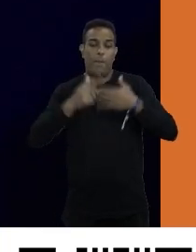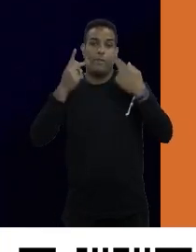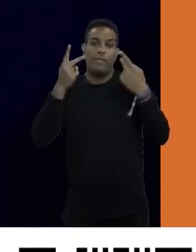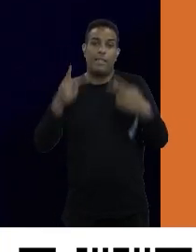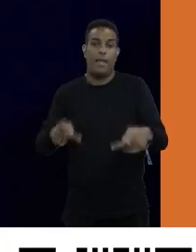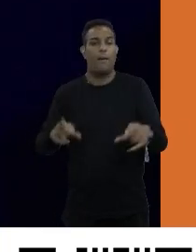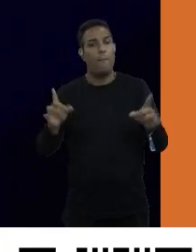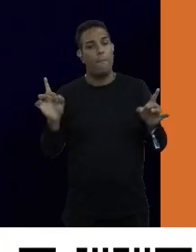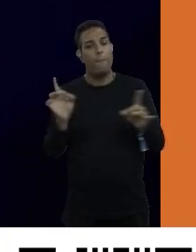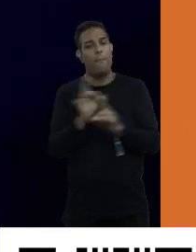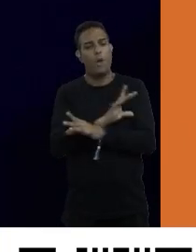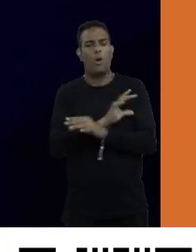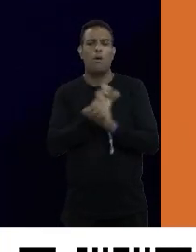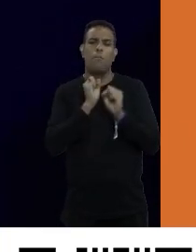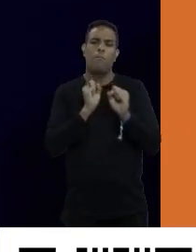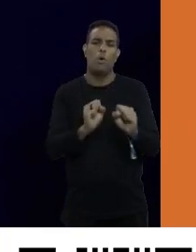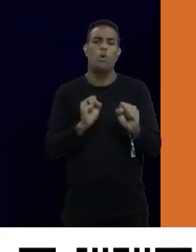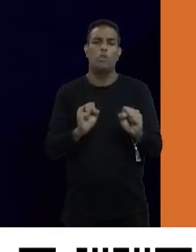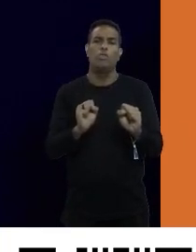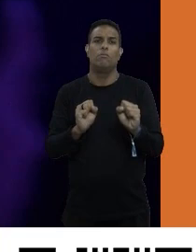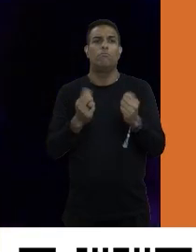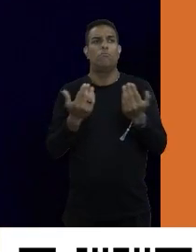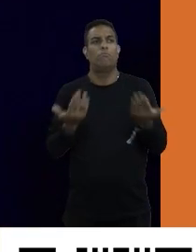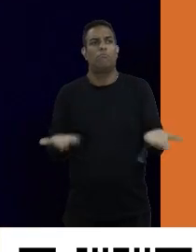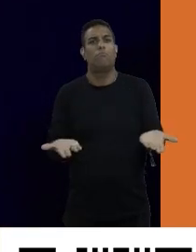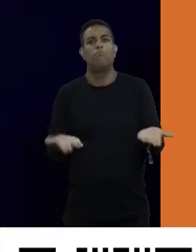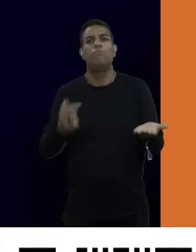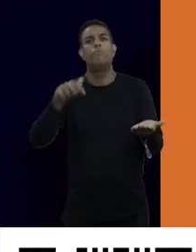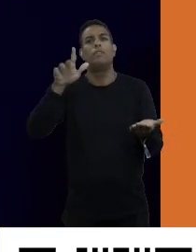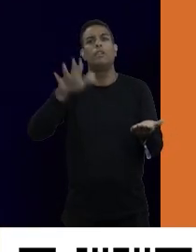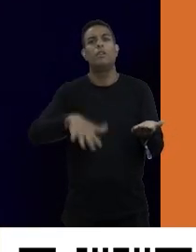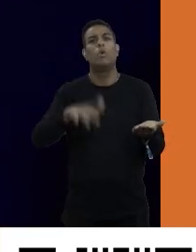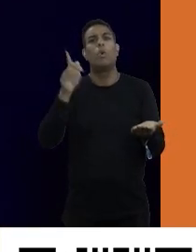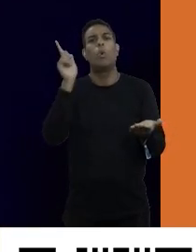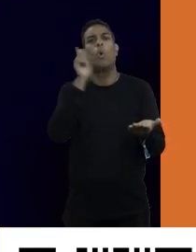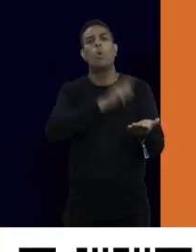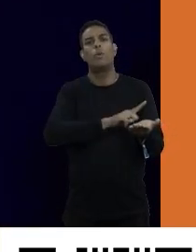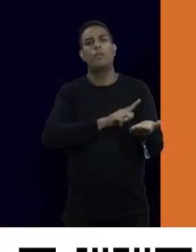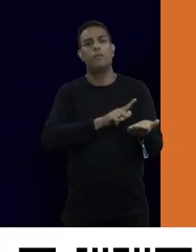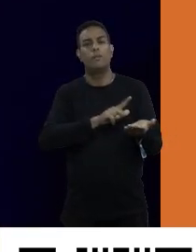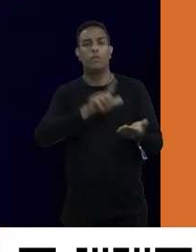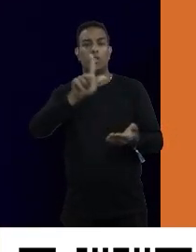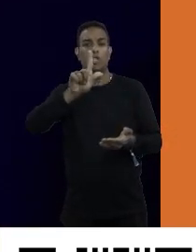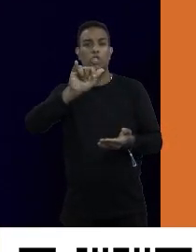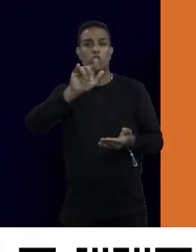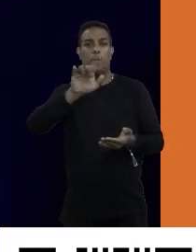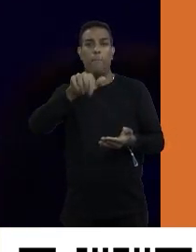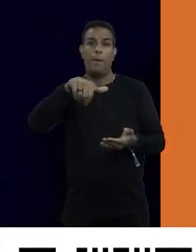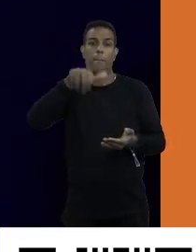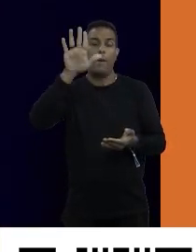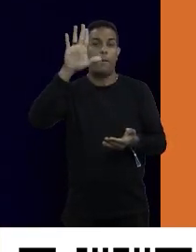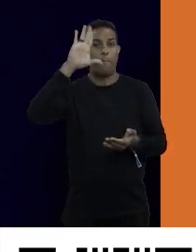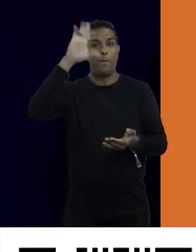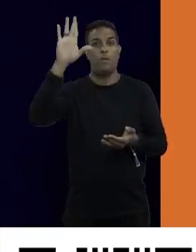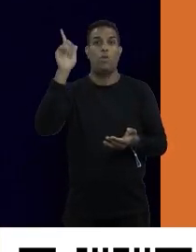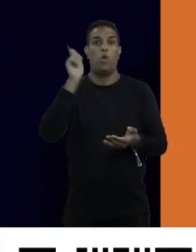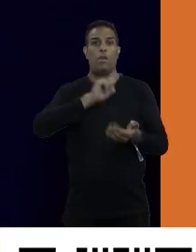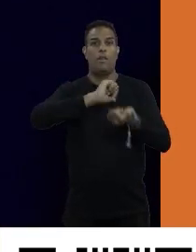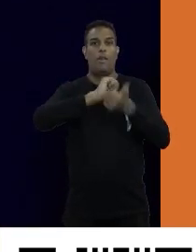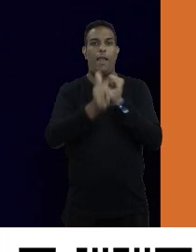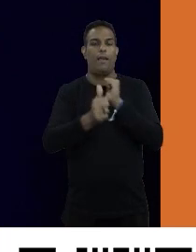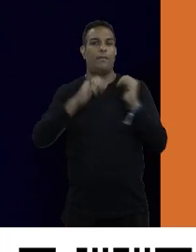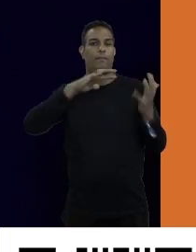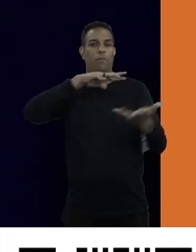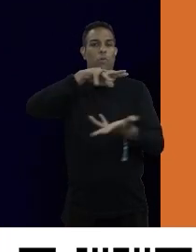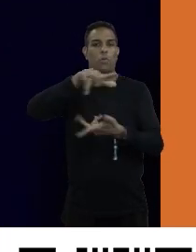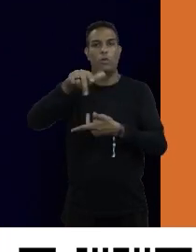Eu estava pronto para ser titular, provavelmente. Pô, mas quem era o cara que jogava no meu lugar? O Giba, que era o melhor jogador de vôlei do mundo. Então